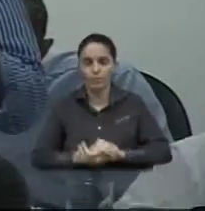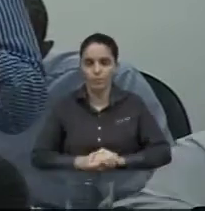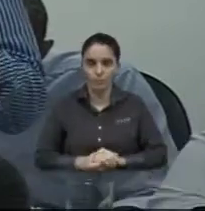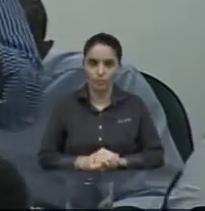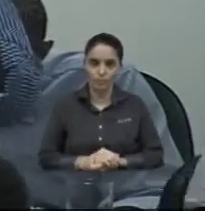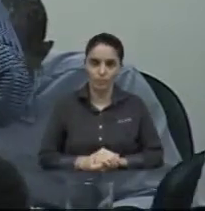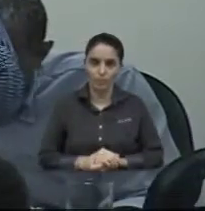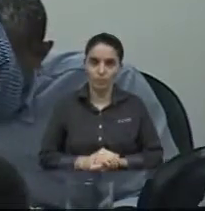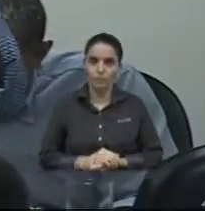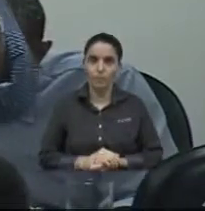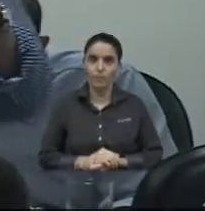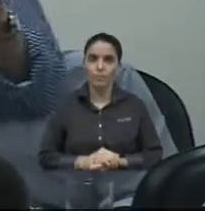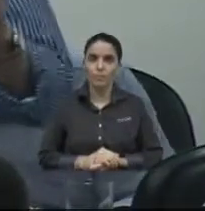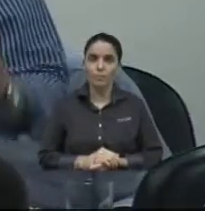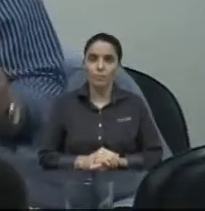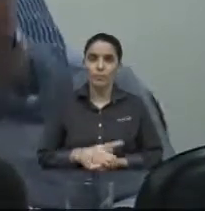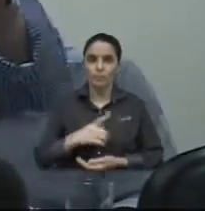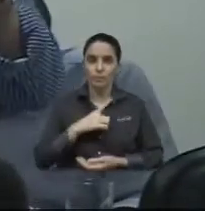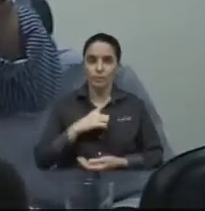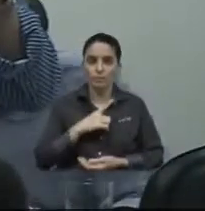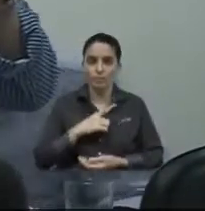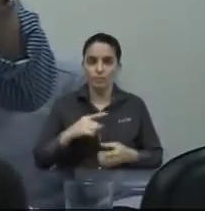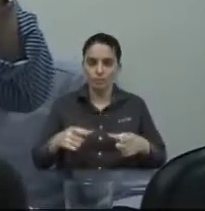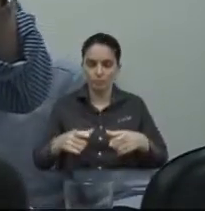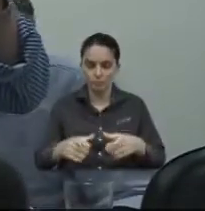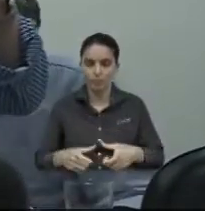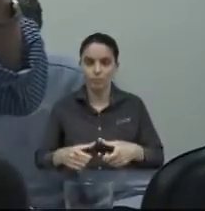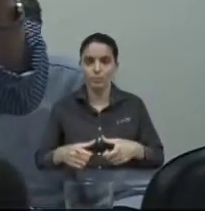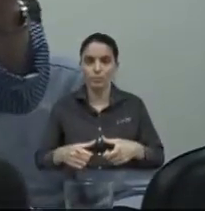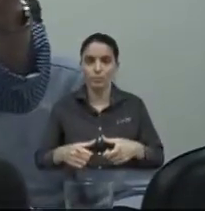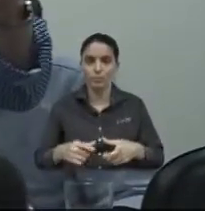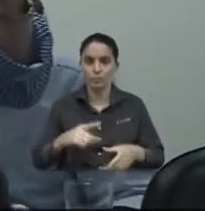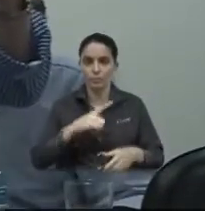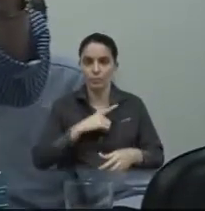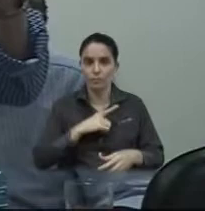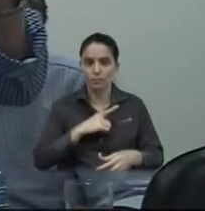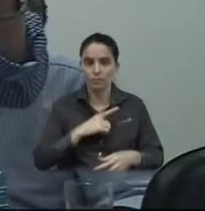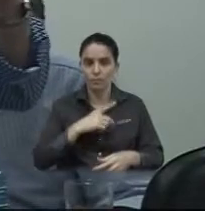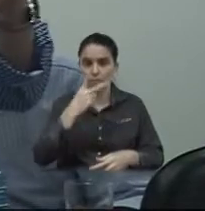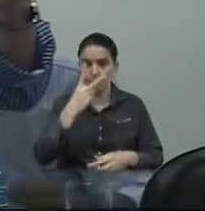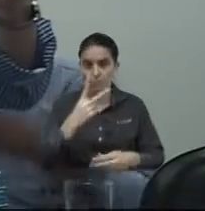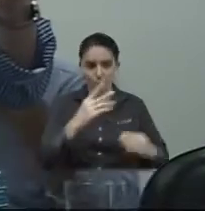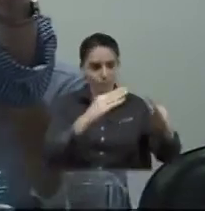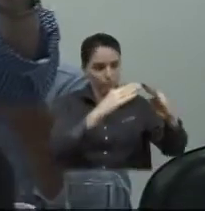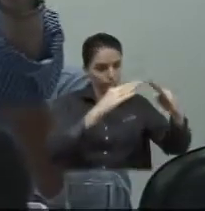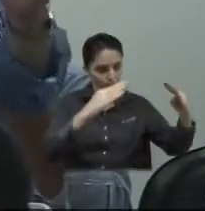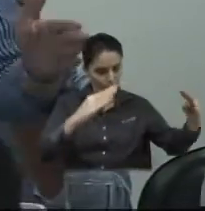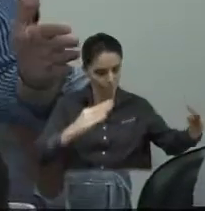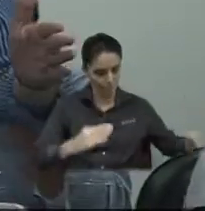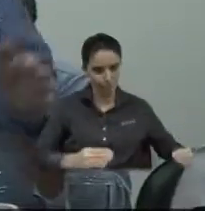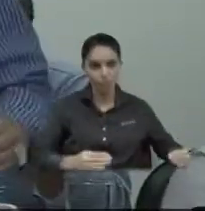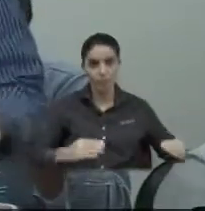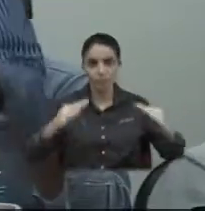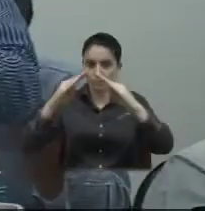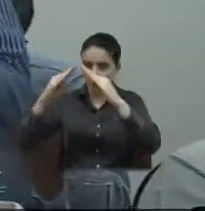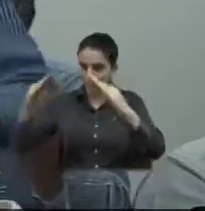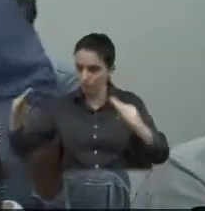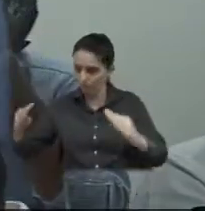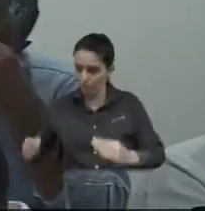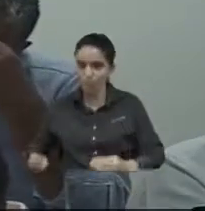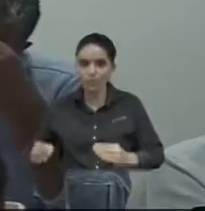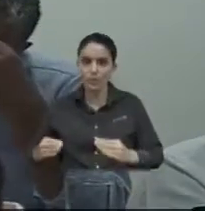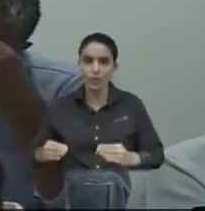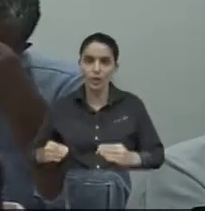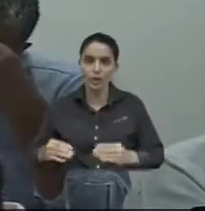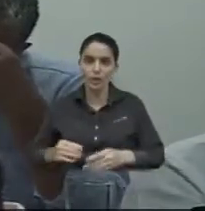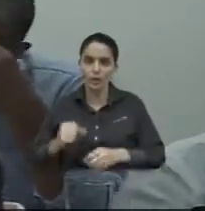Chegou ao cúmulo de ter um lugar que tem dois barracões de fábrica de joia aqui, pula um terreno, tem